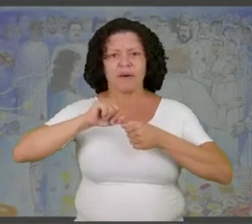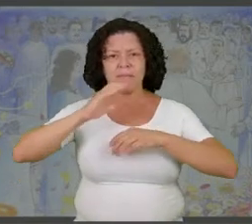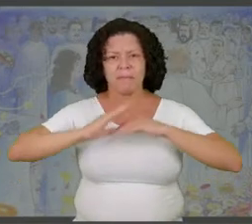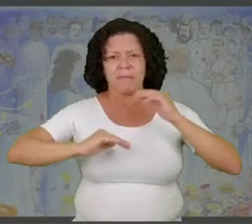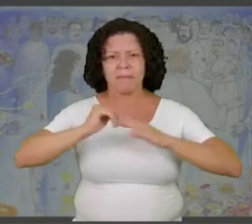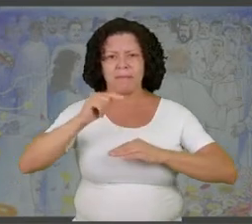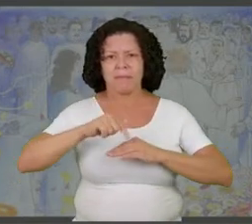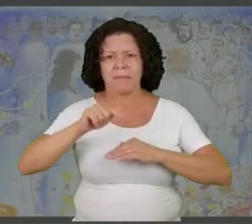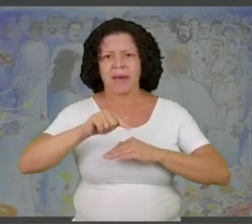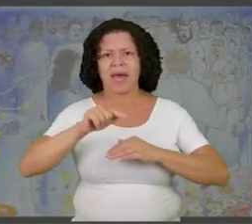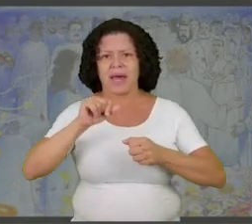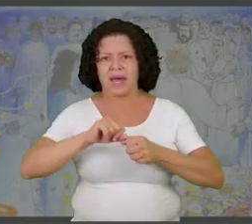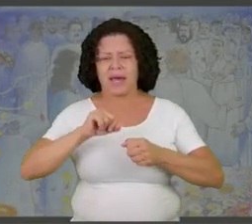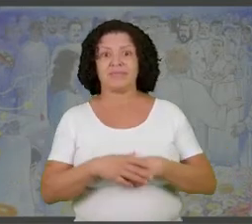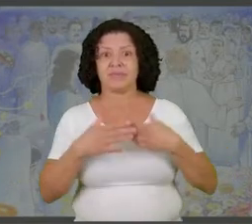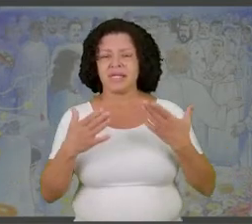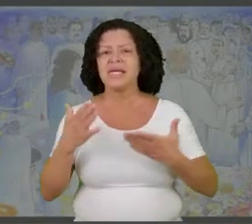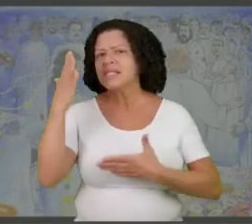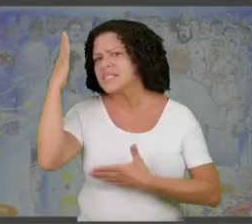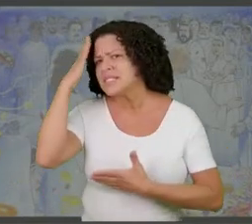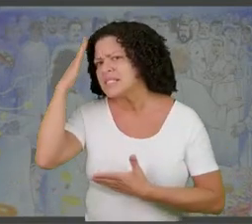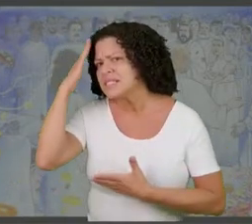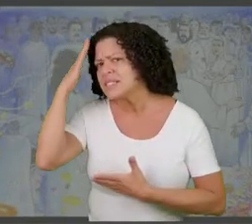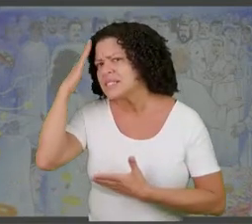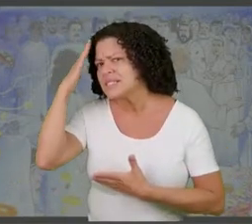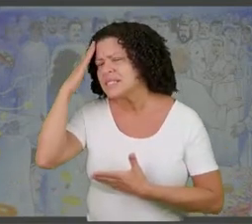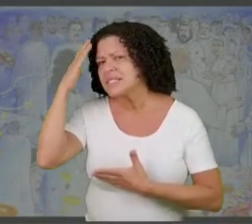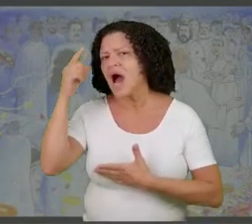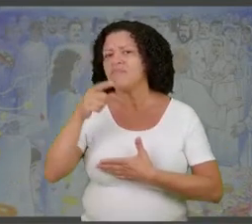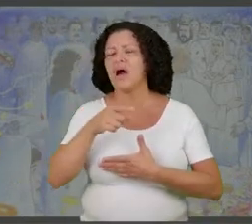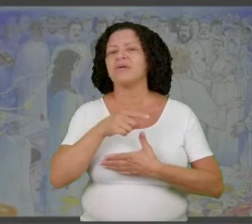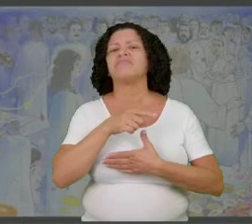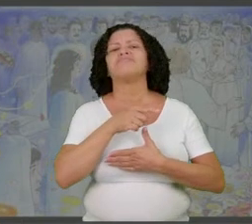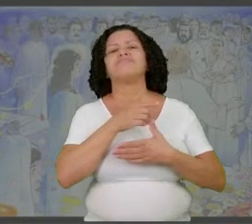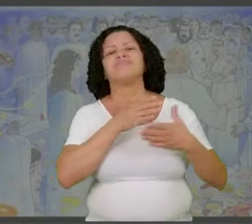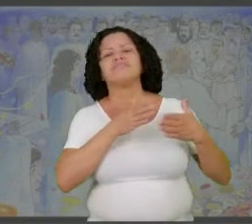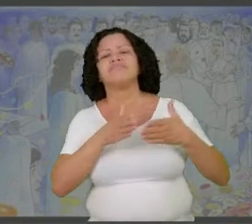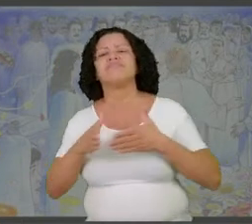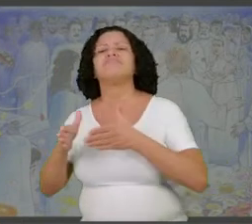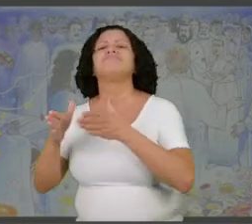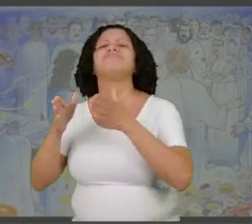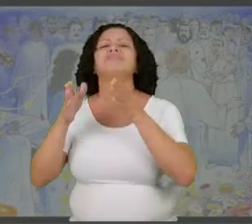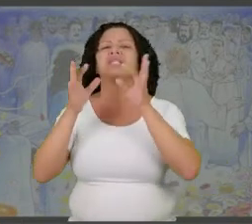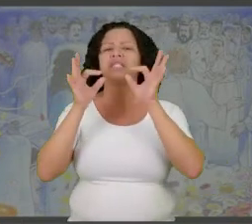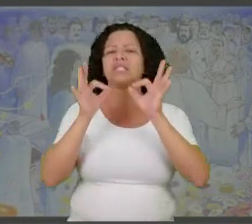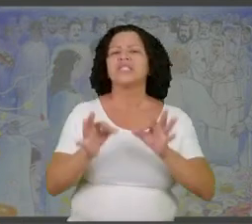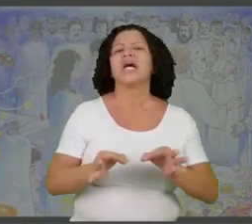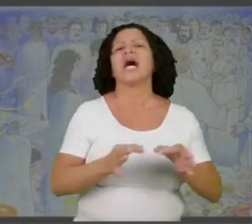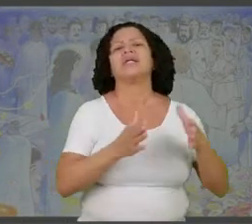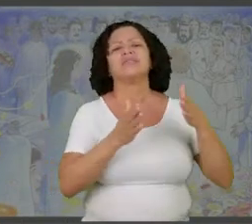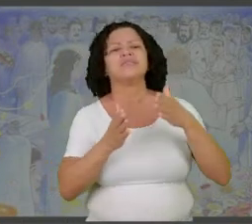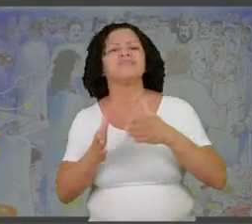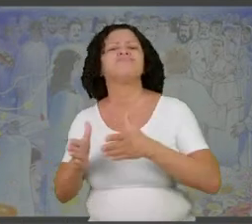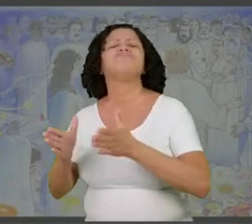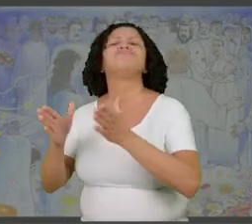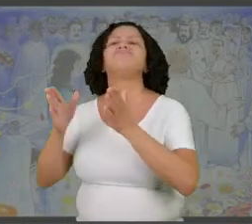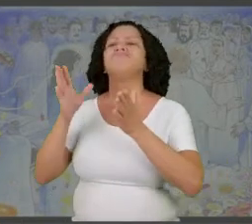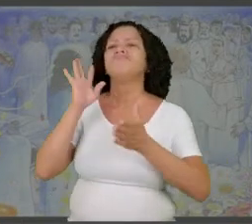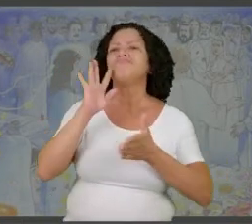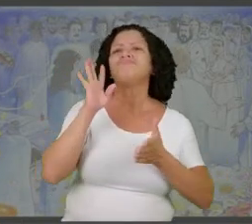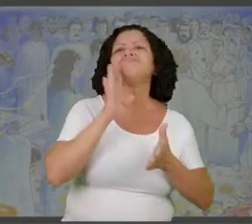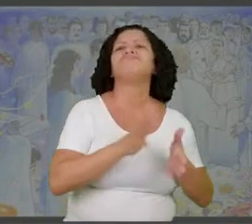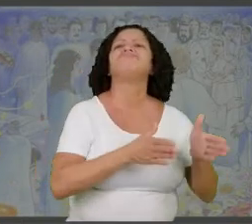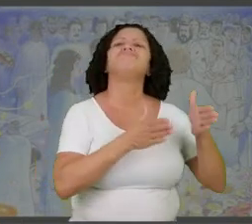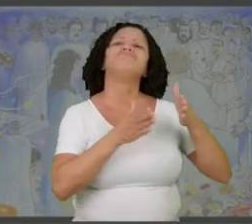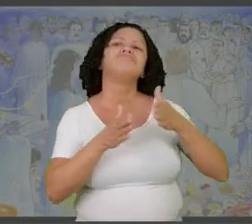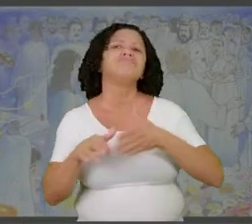praticado? Muito bem, a gente se conhece um pouquinho e sabe se está ali caminhando certinho,